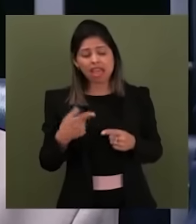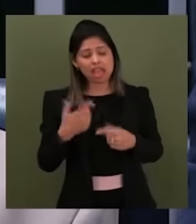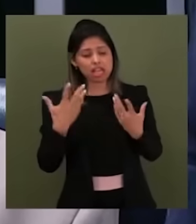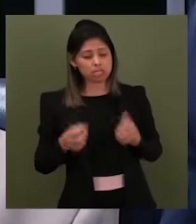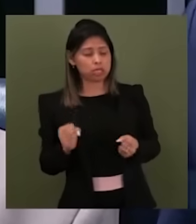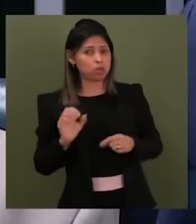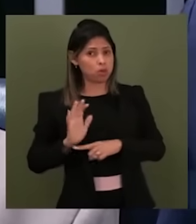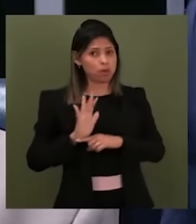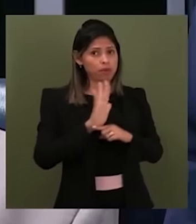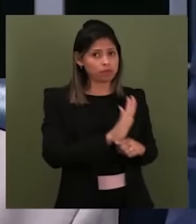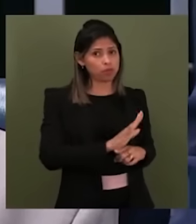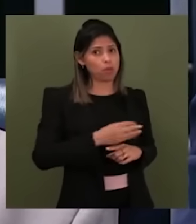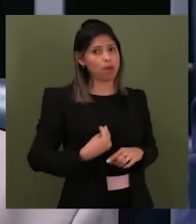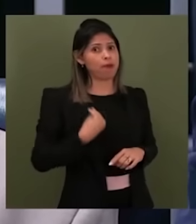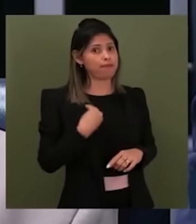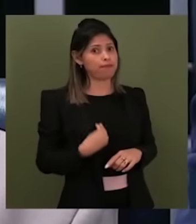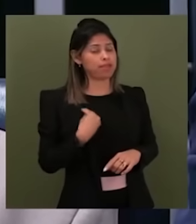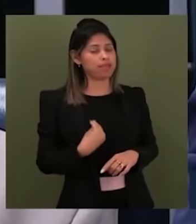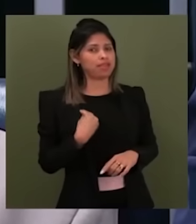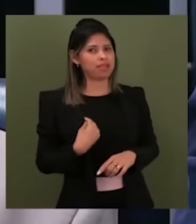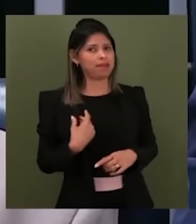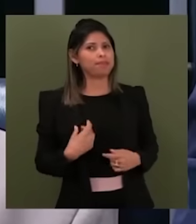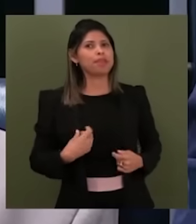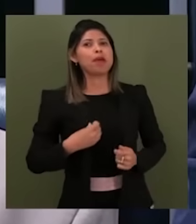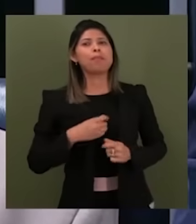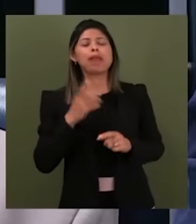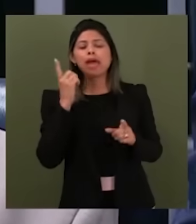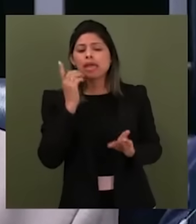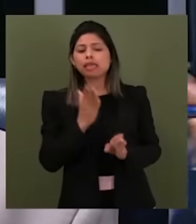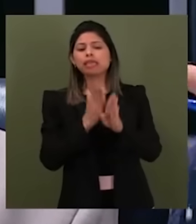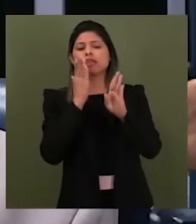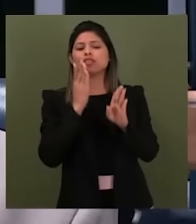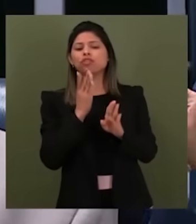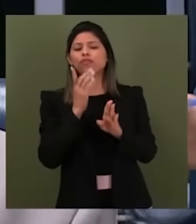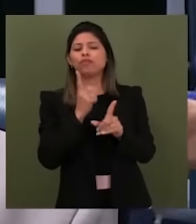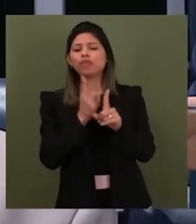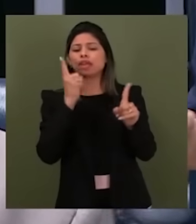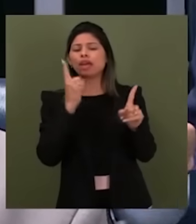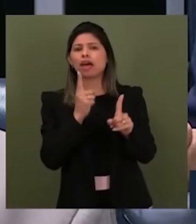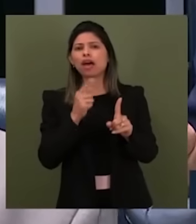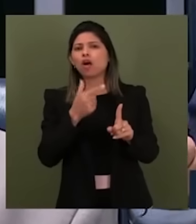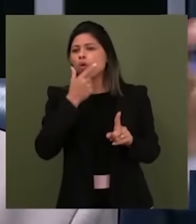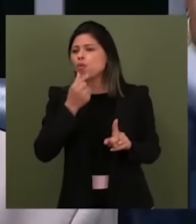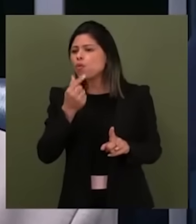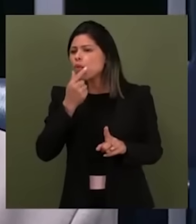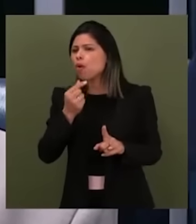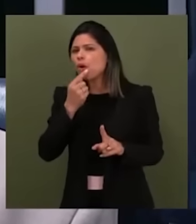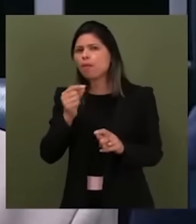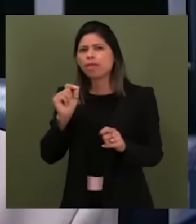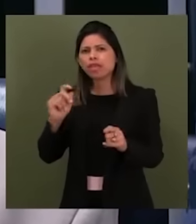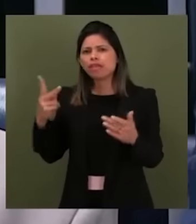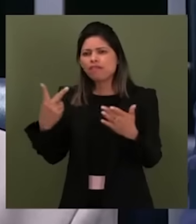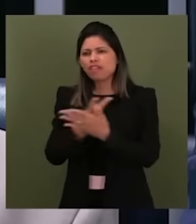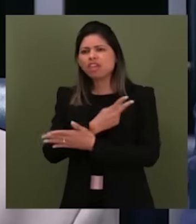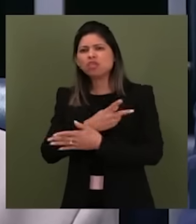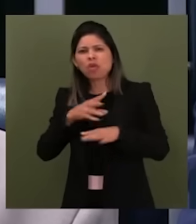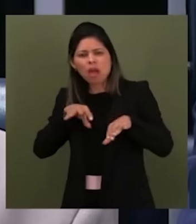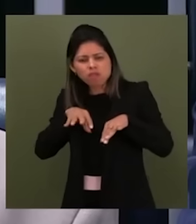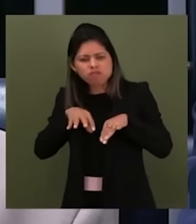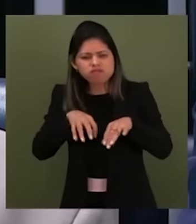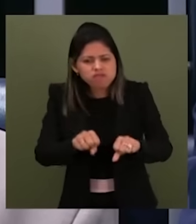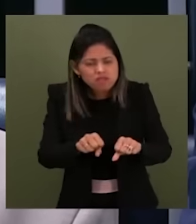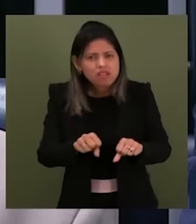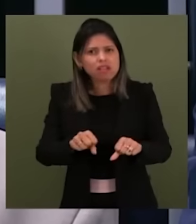porque iria identificar o estuprador, a mulher que sofreu o estupro, tinha que alertar as